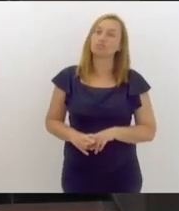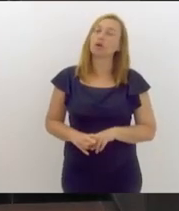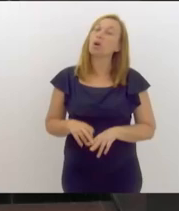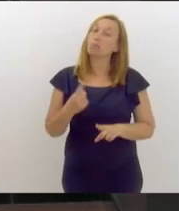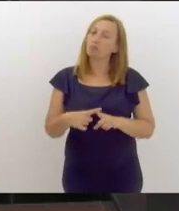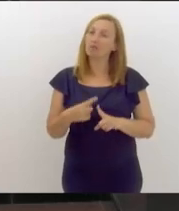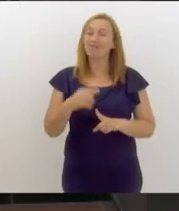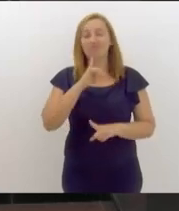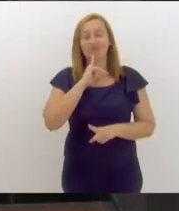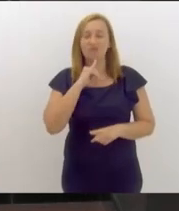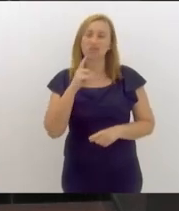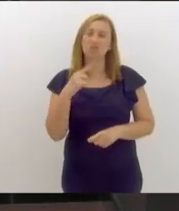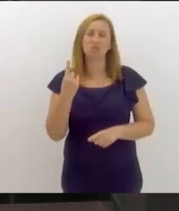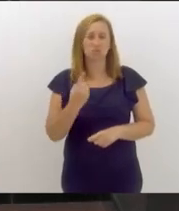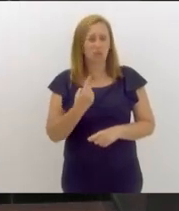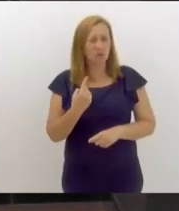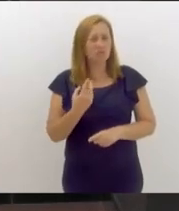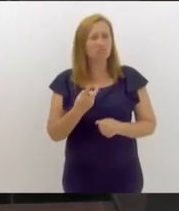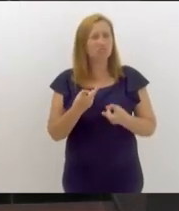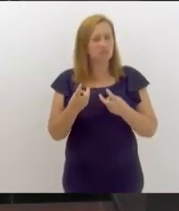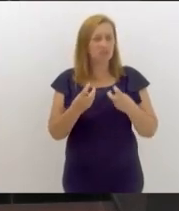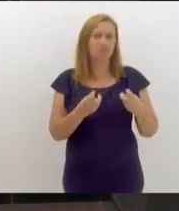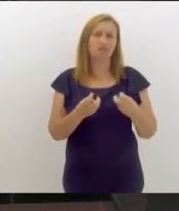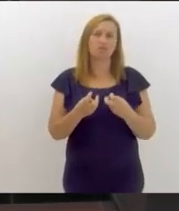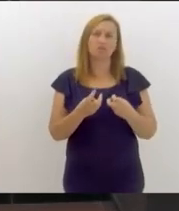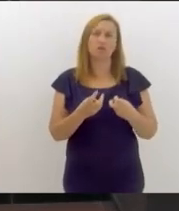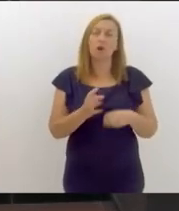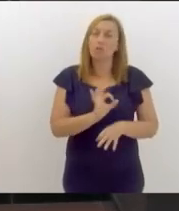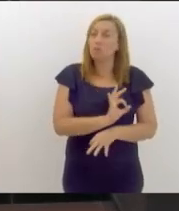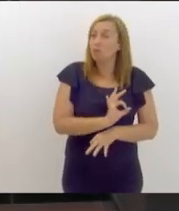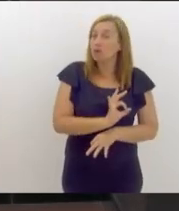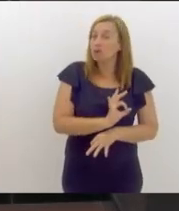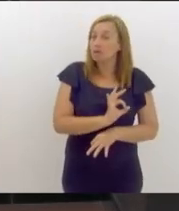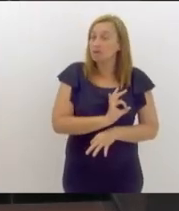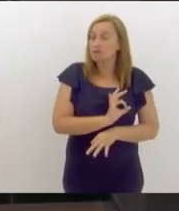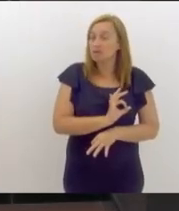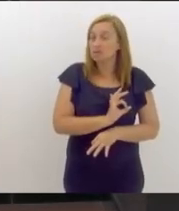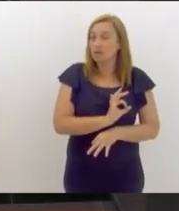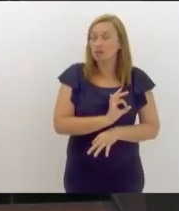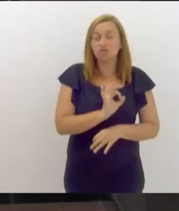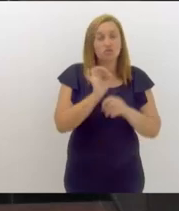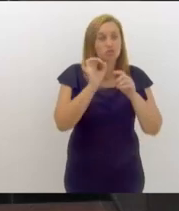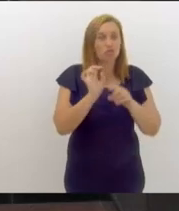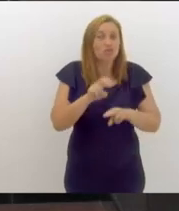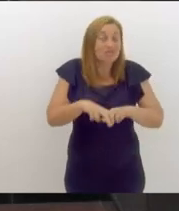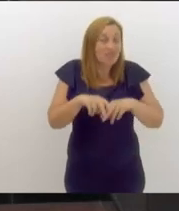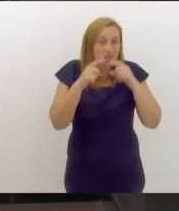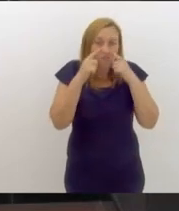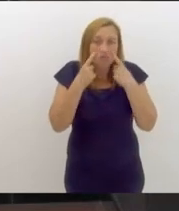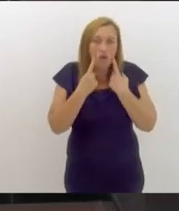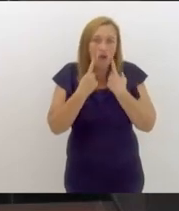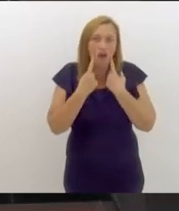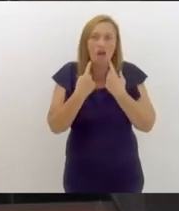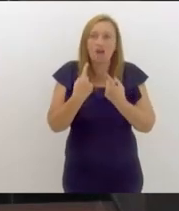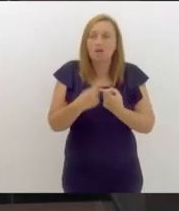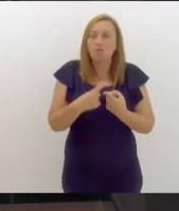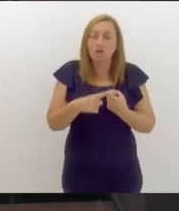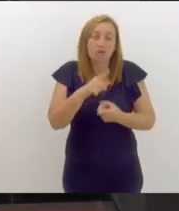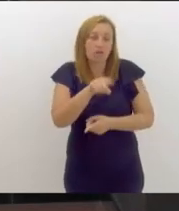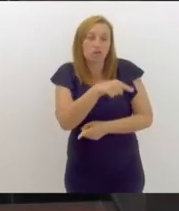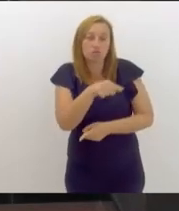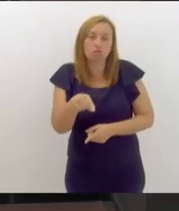infelizmente que nós mais temos o hábito de ver são policiais sentarem na nossa frente chorar por ter sido